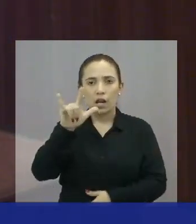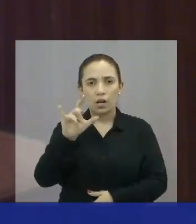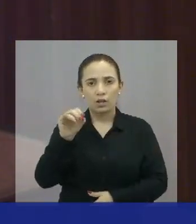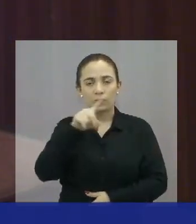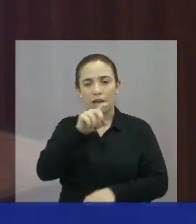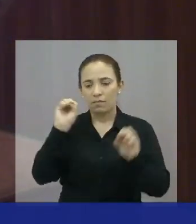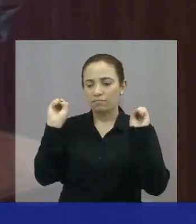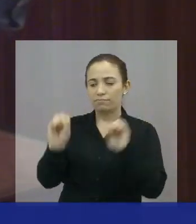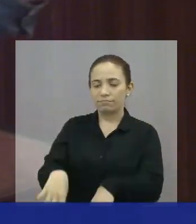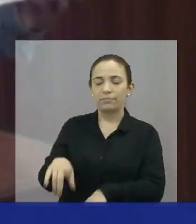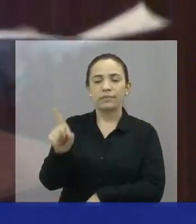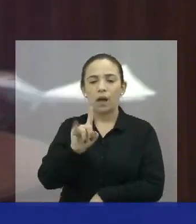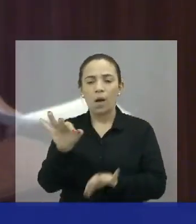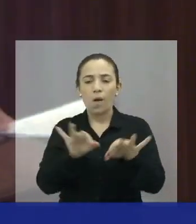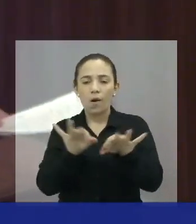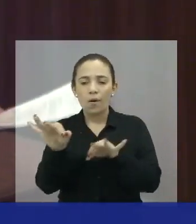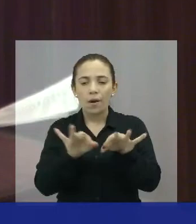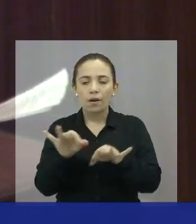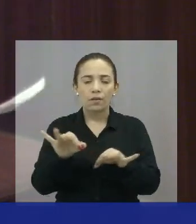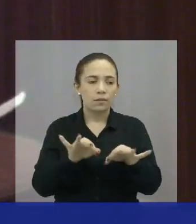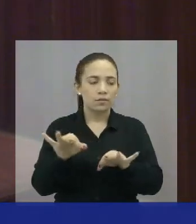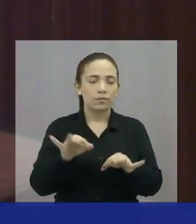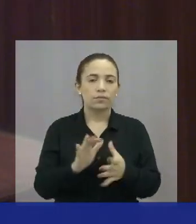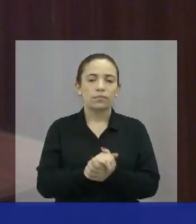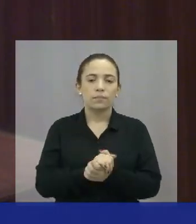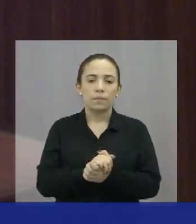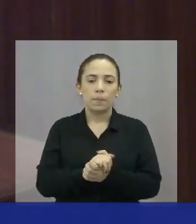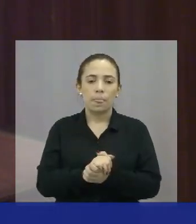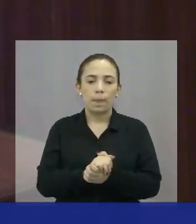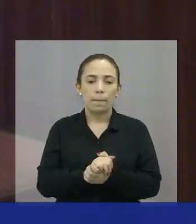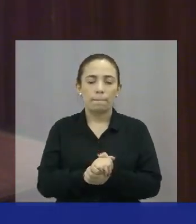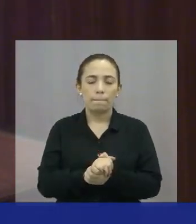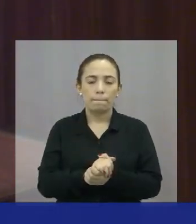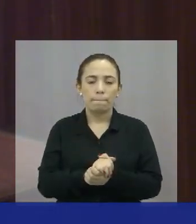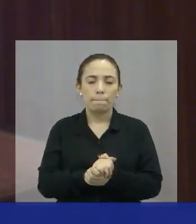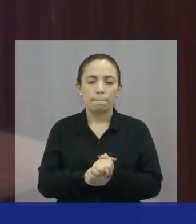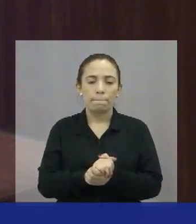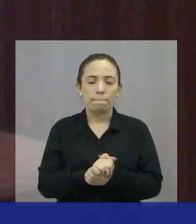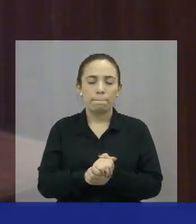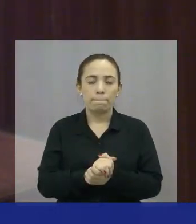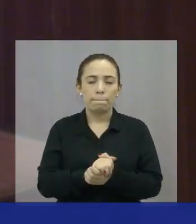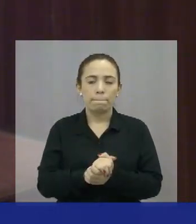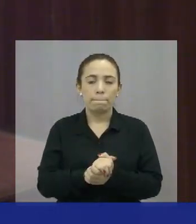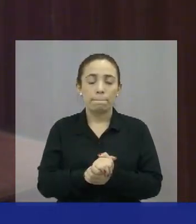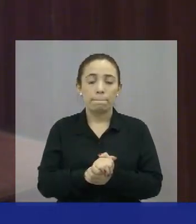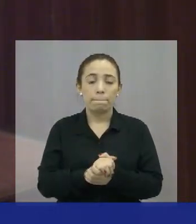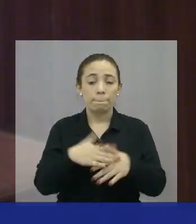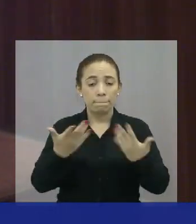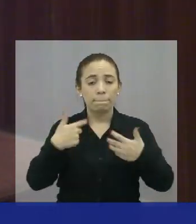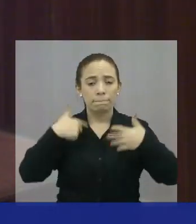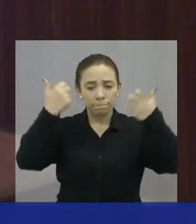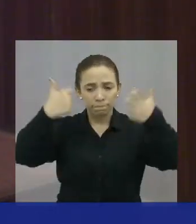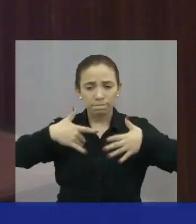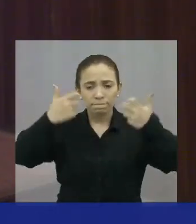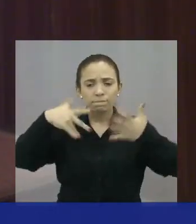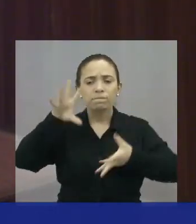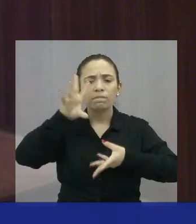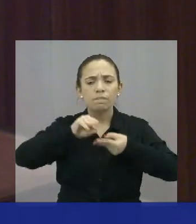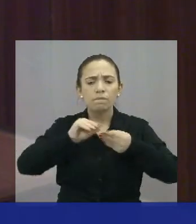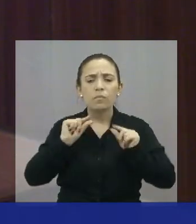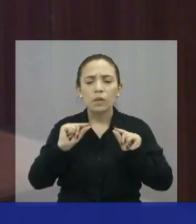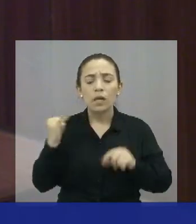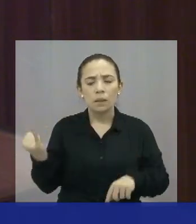calçada, coloca no abrigo. Então, eu estou falando esse introdutório aqui, para falar como é importante